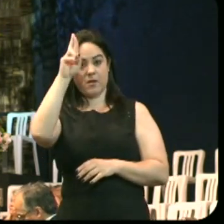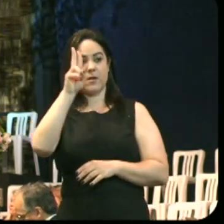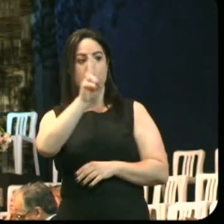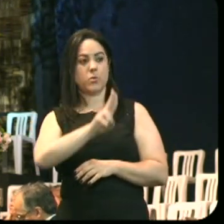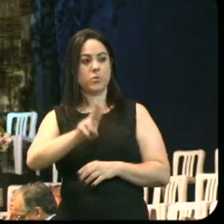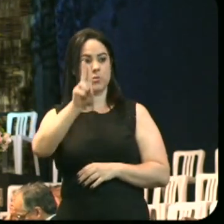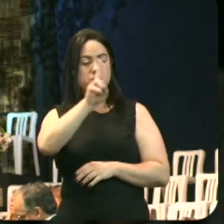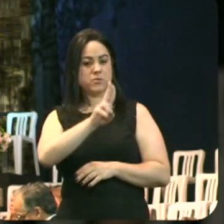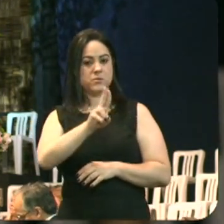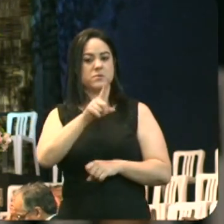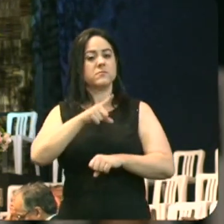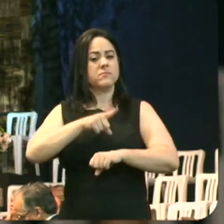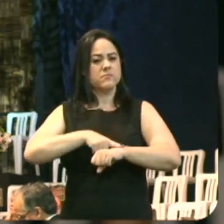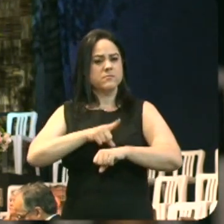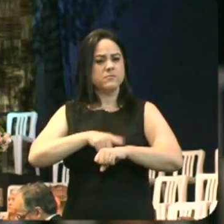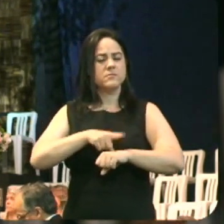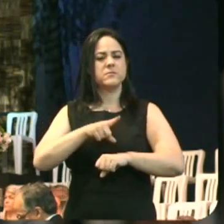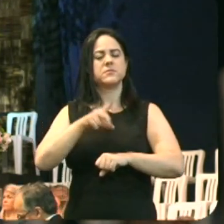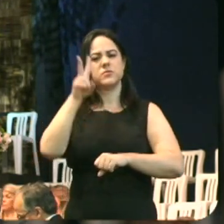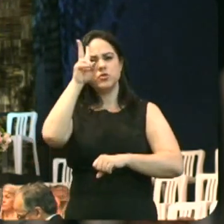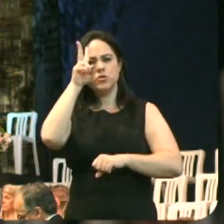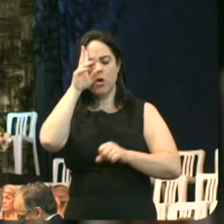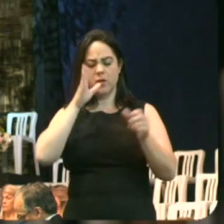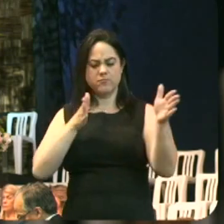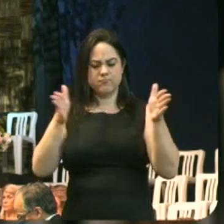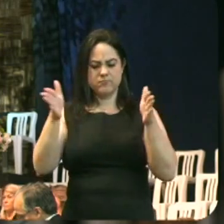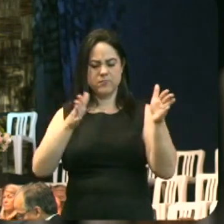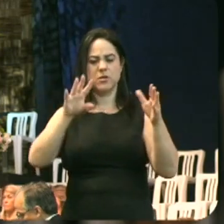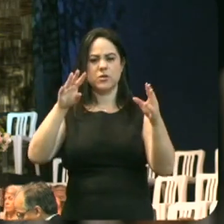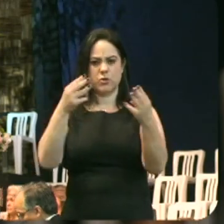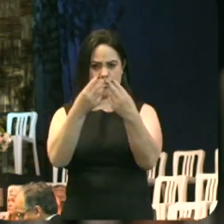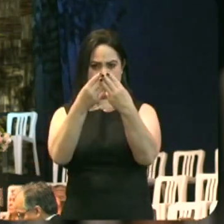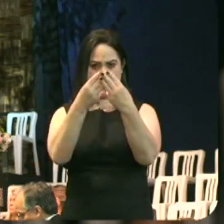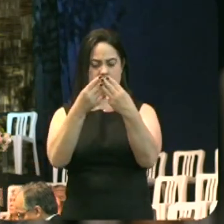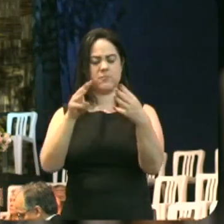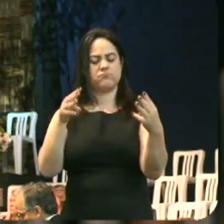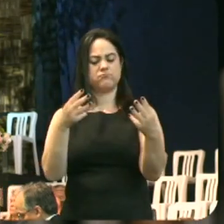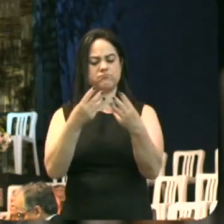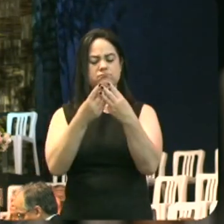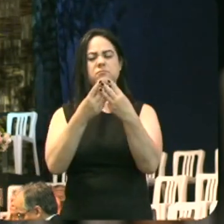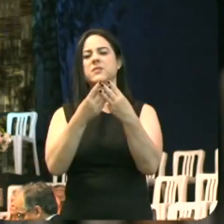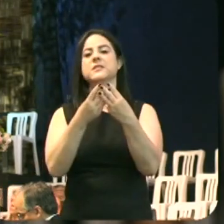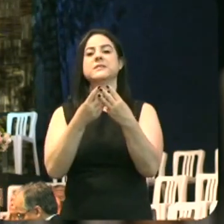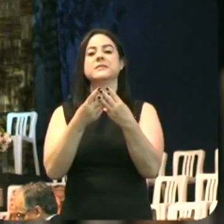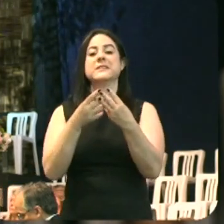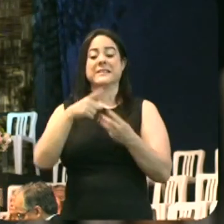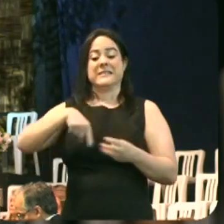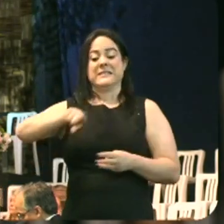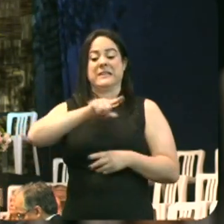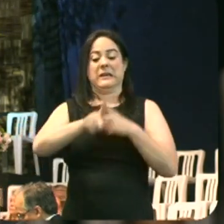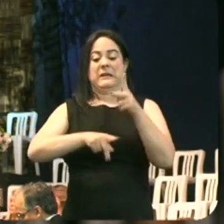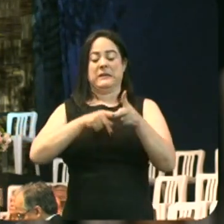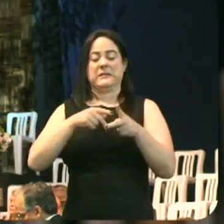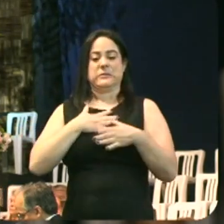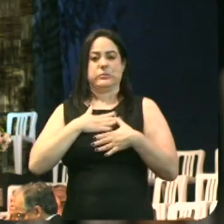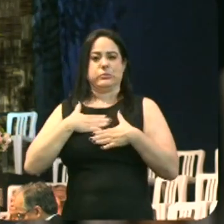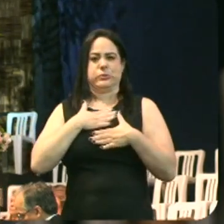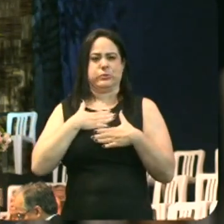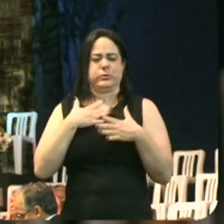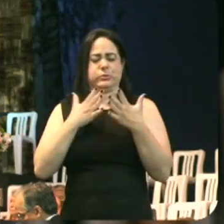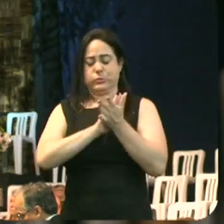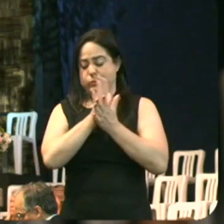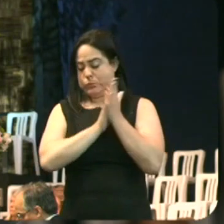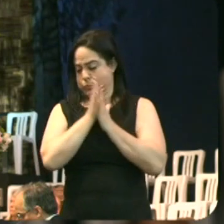um momento da história de Judá de grande ansiedade. Um inimigo